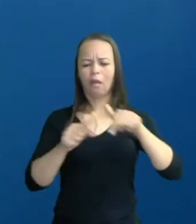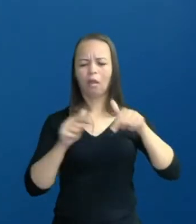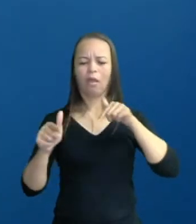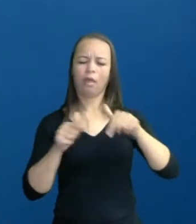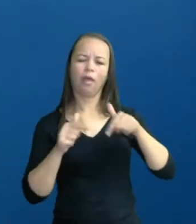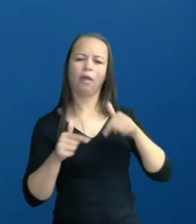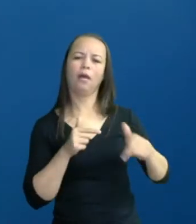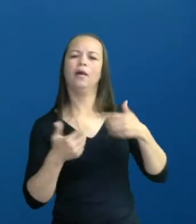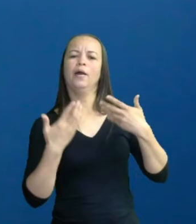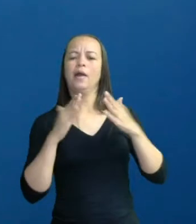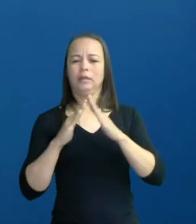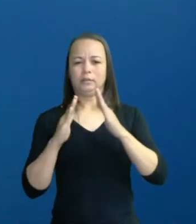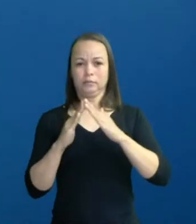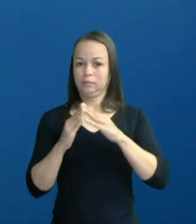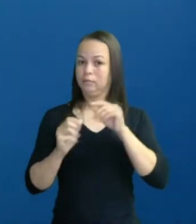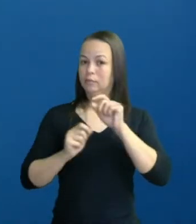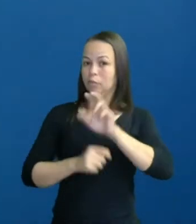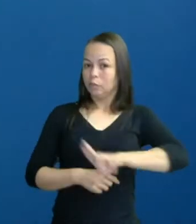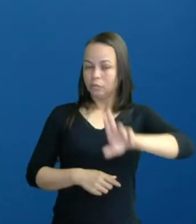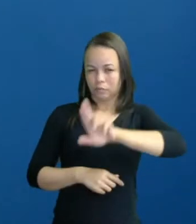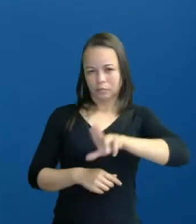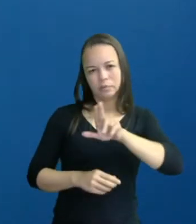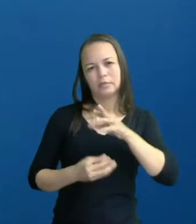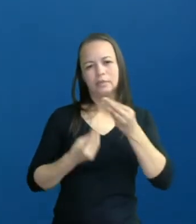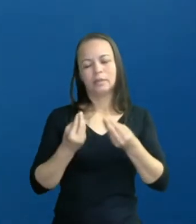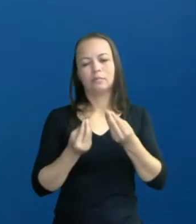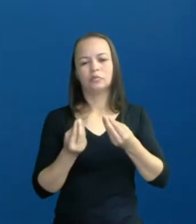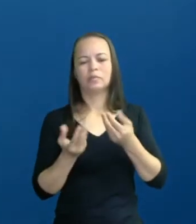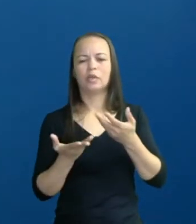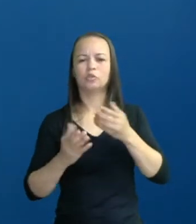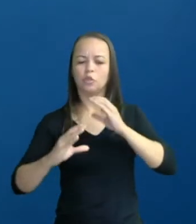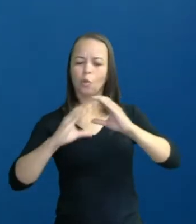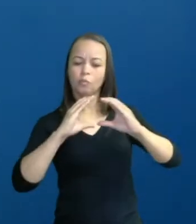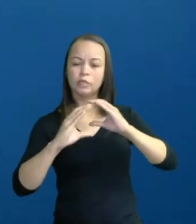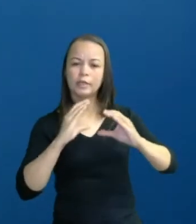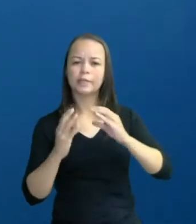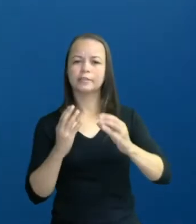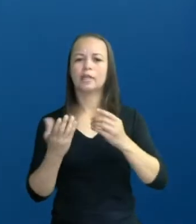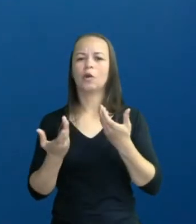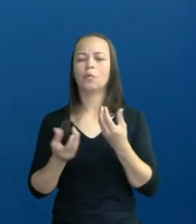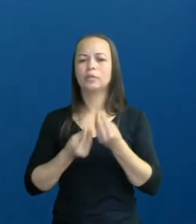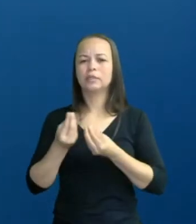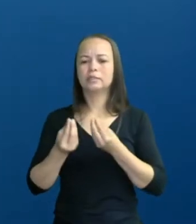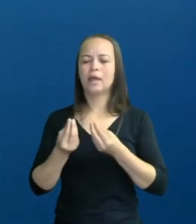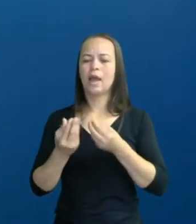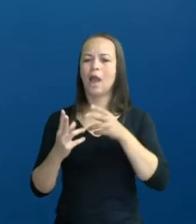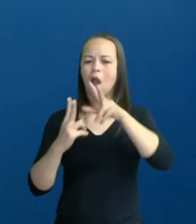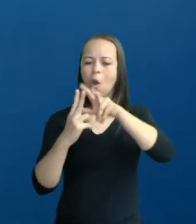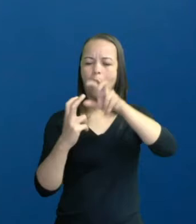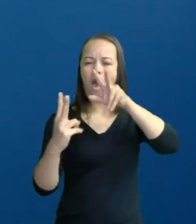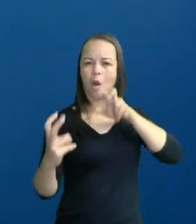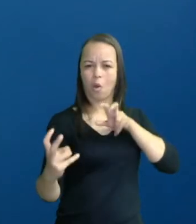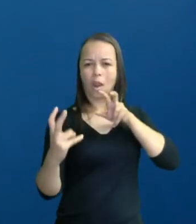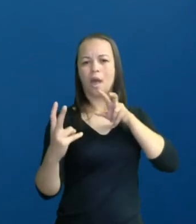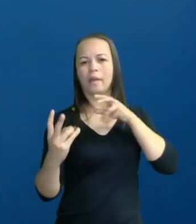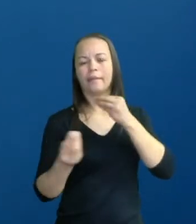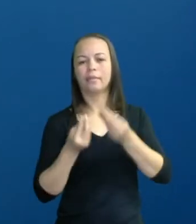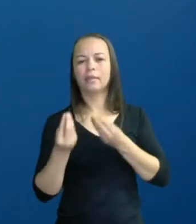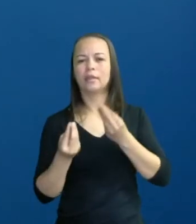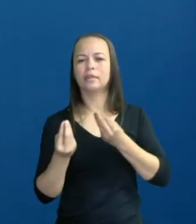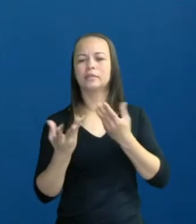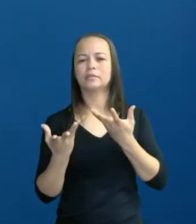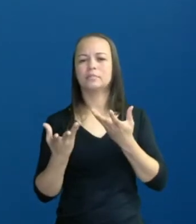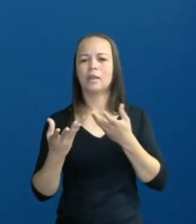e a gente usa muitos meios de comunicação muito mais rápido da aula online. Então, a gente precisa desse meio